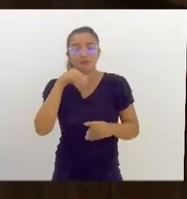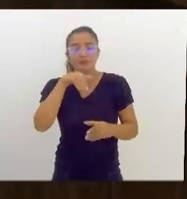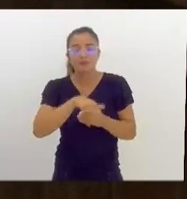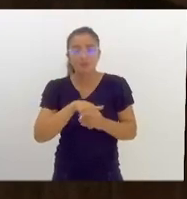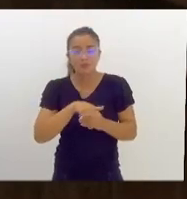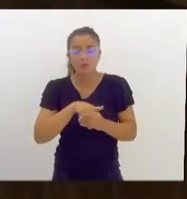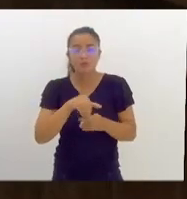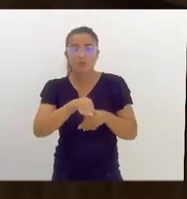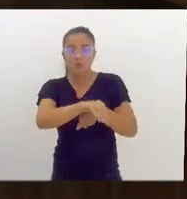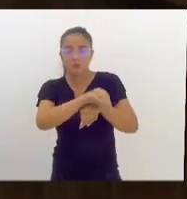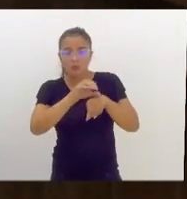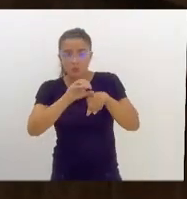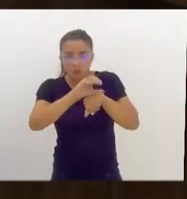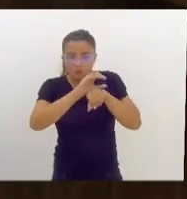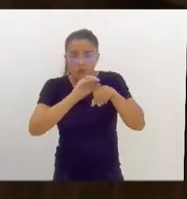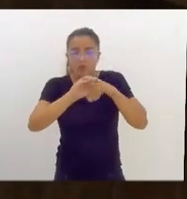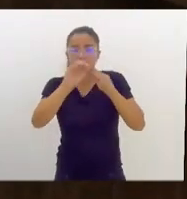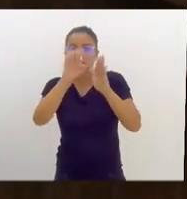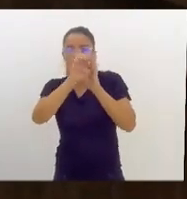Constitucionalidade com emenda.